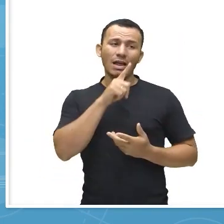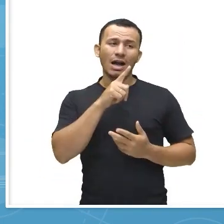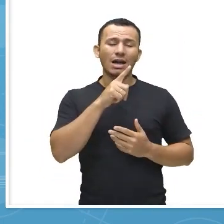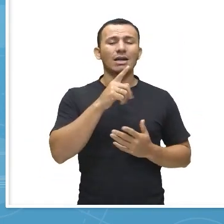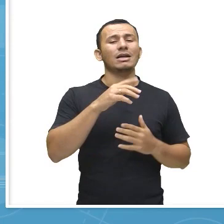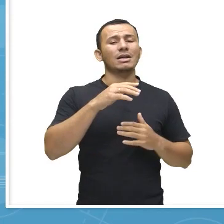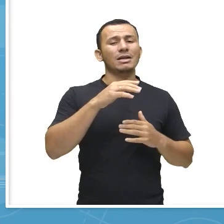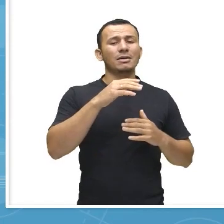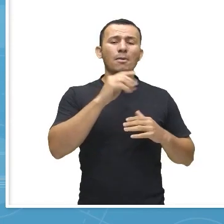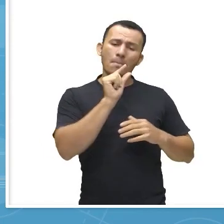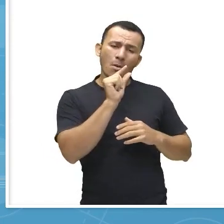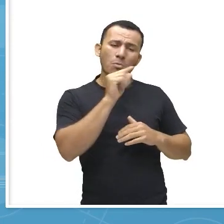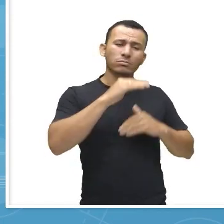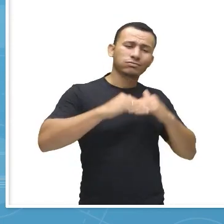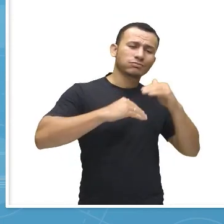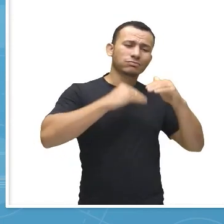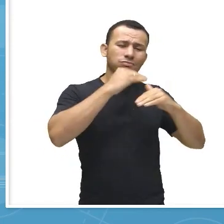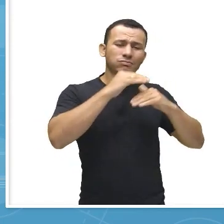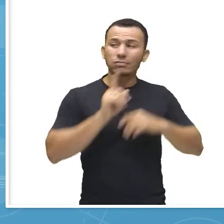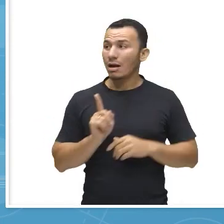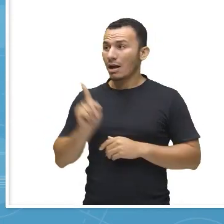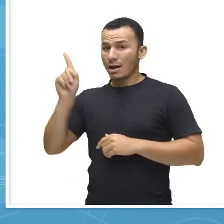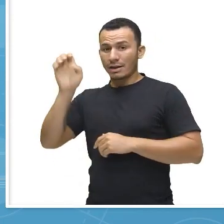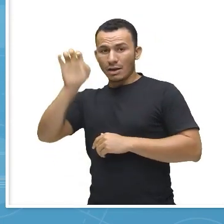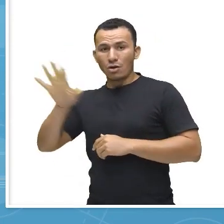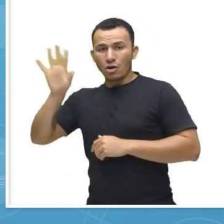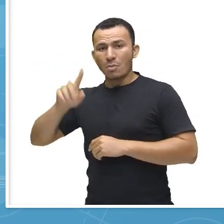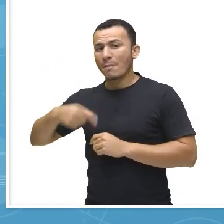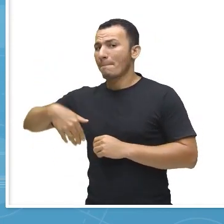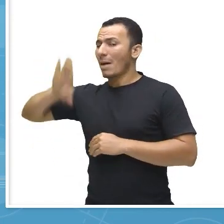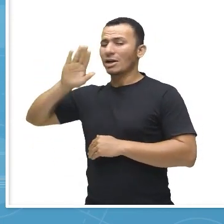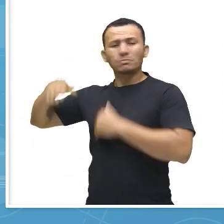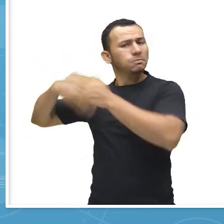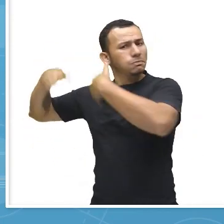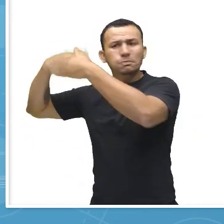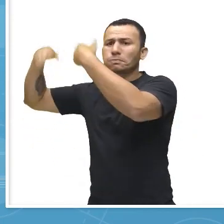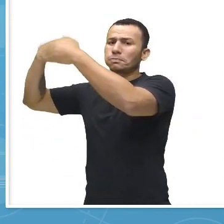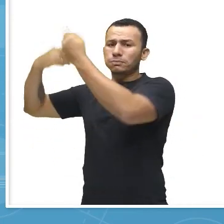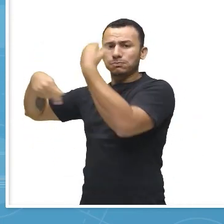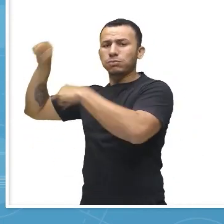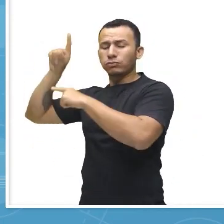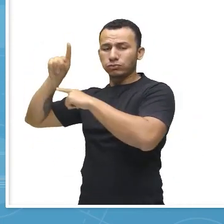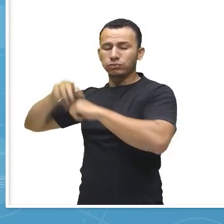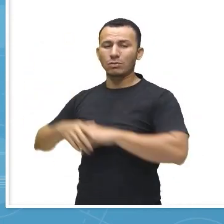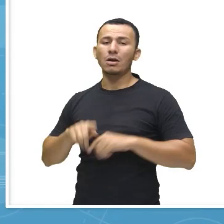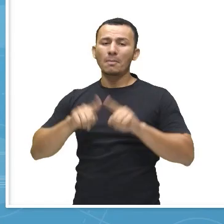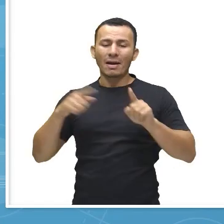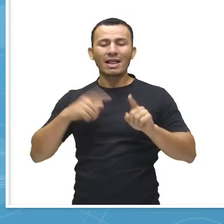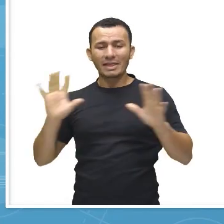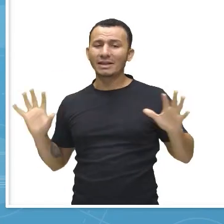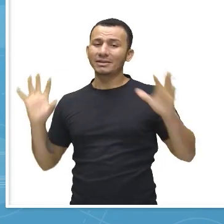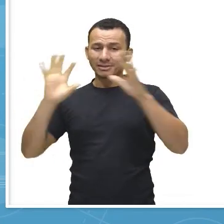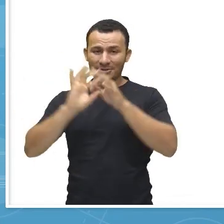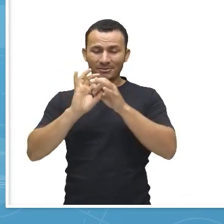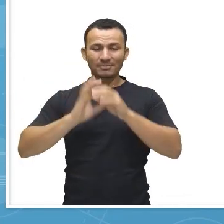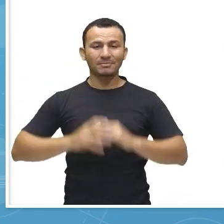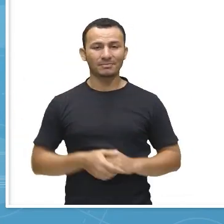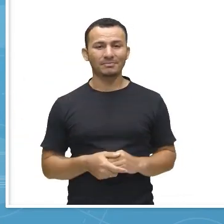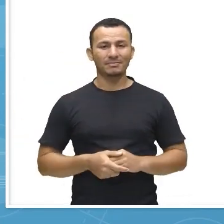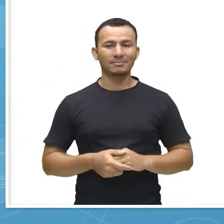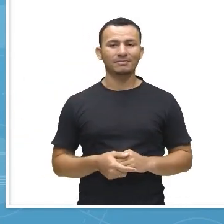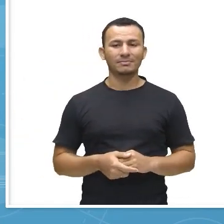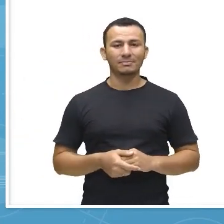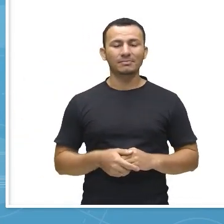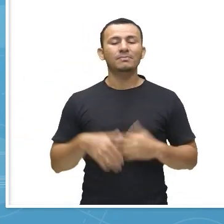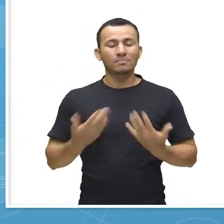desenvolvida que a parte europeia. Mas aí é o que a gente vai ter dentro da nação transcontinental. Então, aqui a